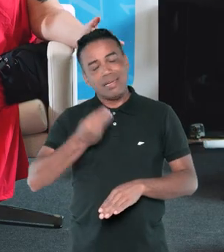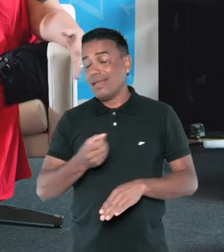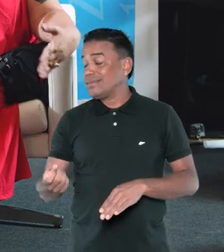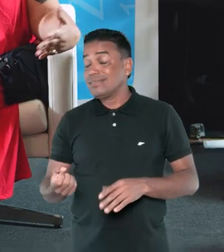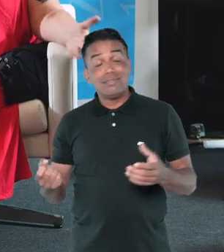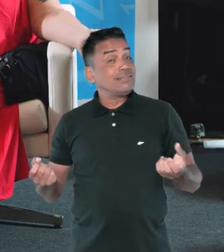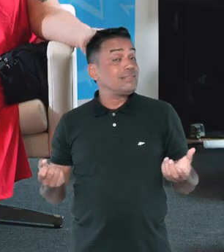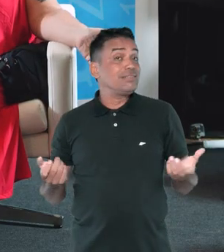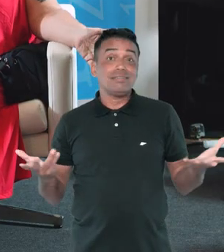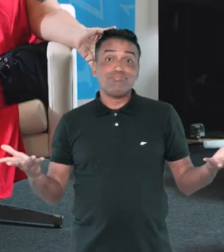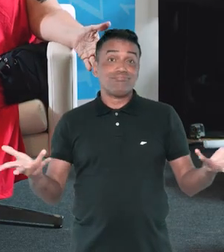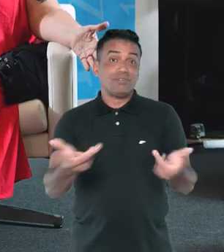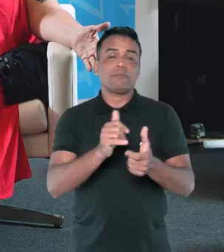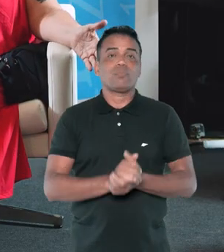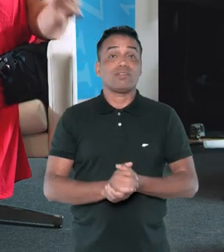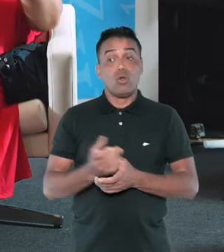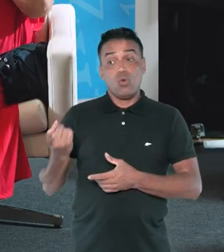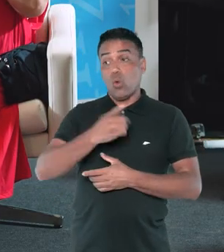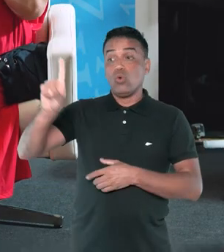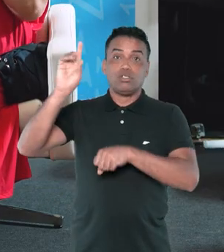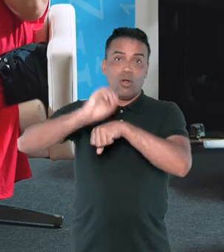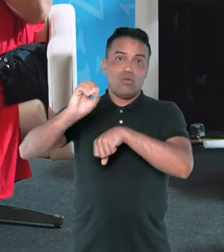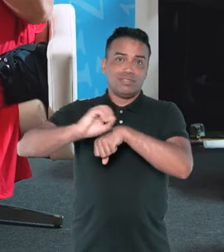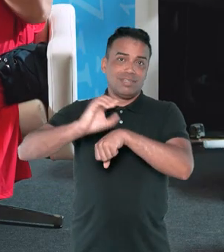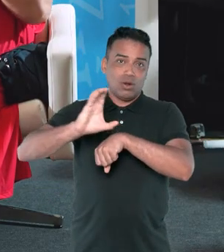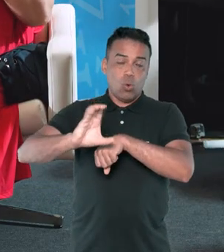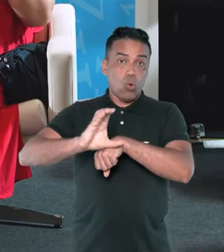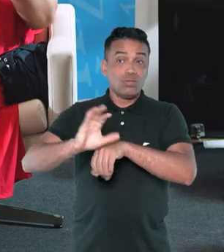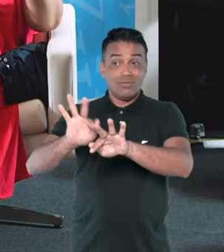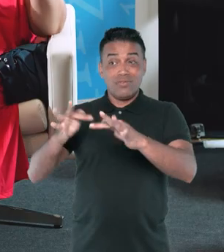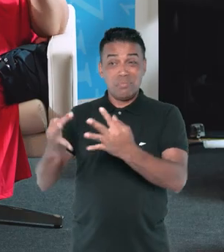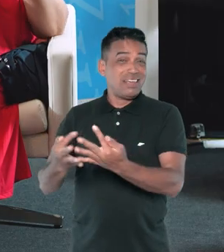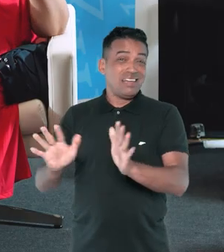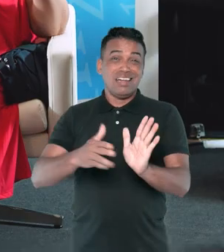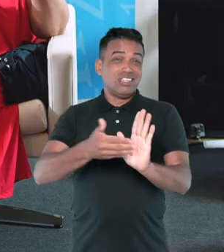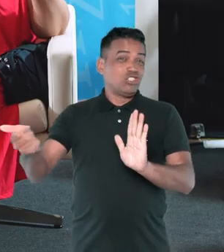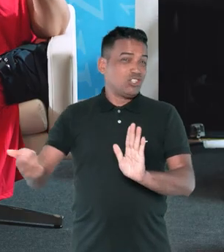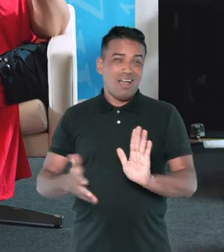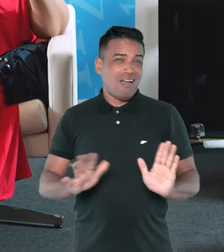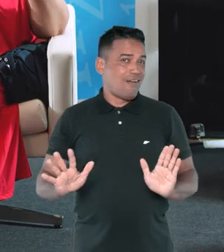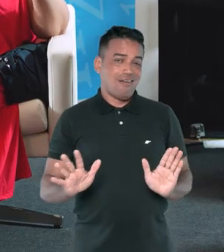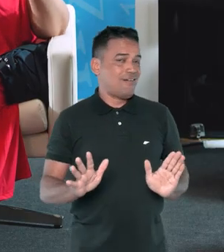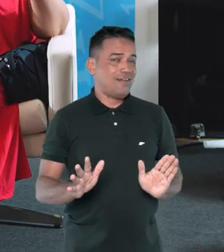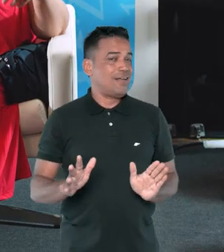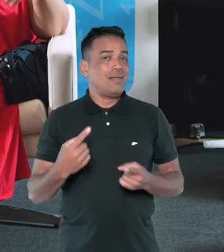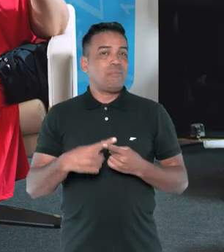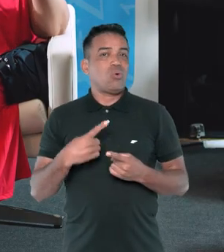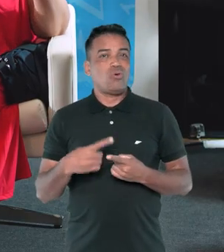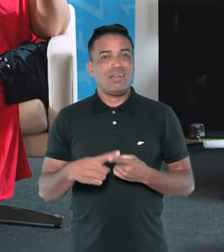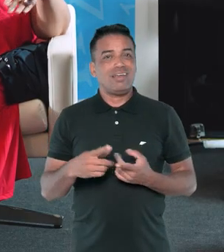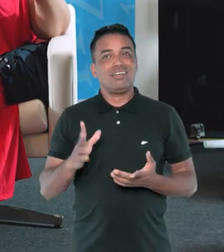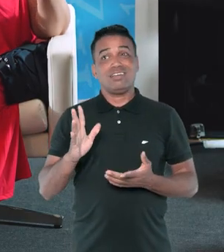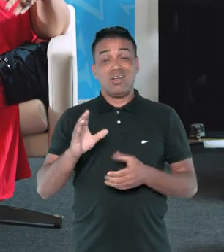absurda. Foi a última oficina dele, depois a família já decidiu retirar das falas públicas, né? Ele já estava...